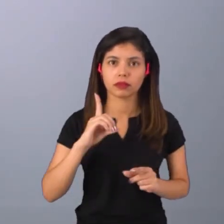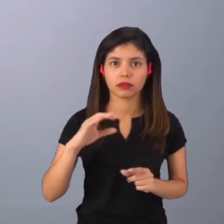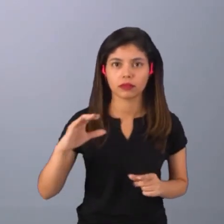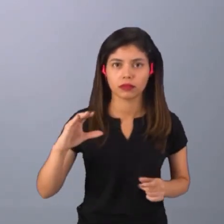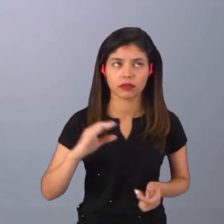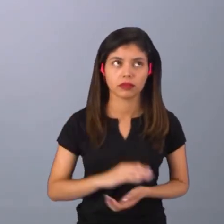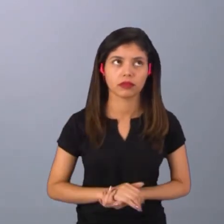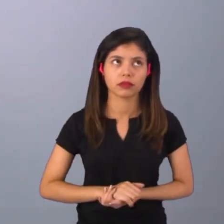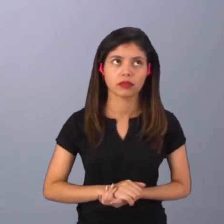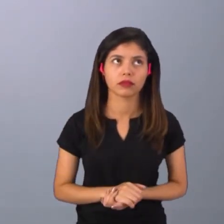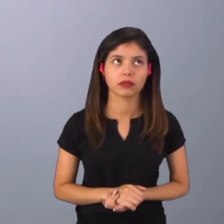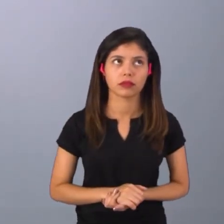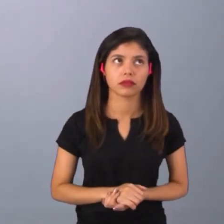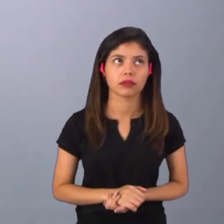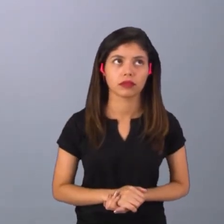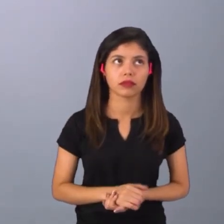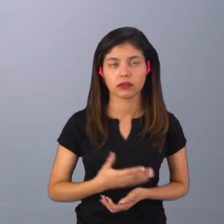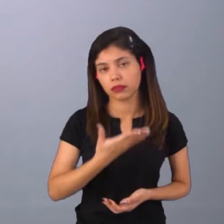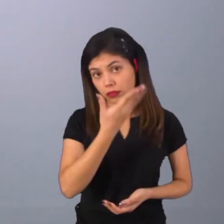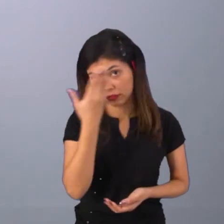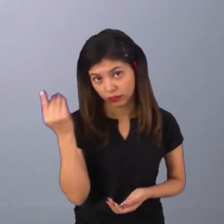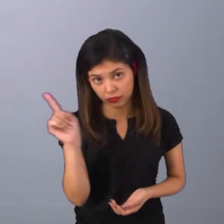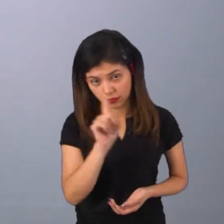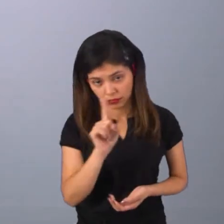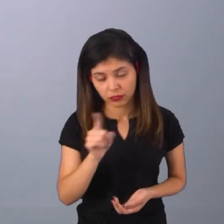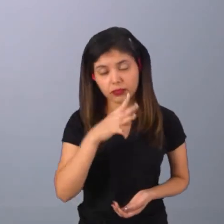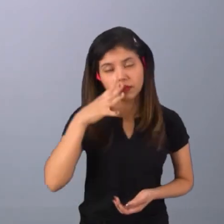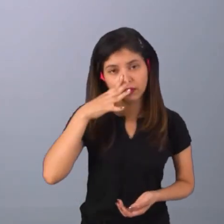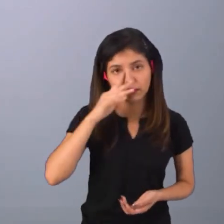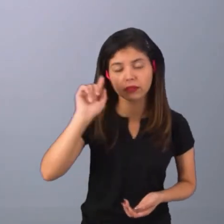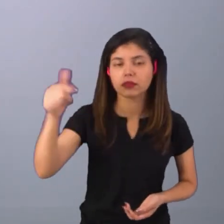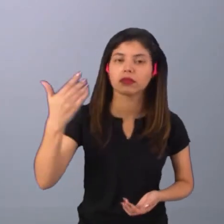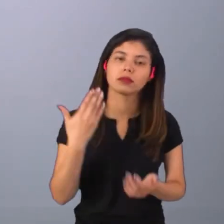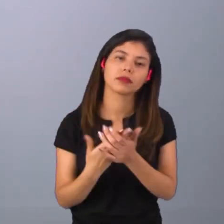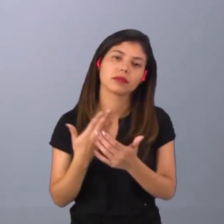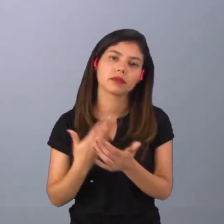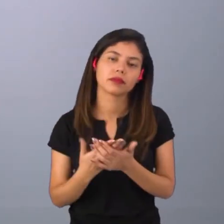acessar novamente essa aula na nossa plataforma Eduque. Não deixe de